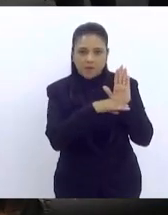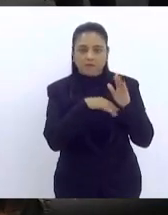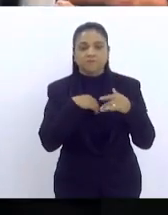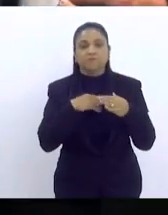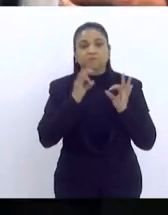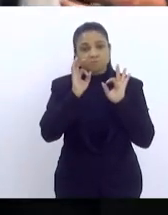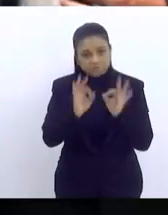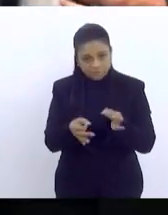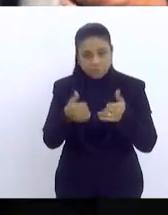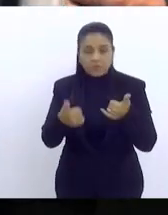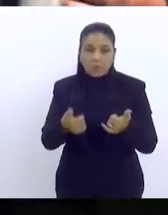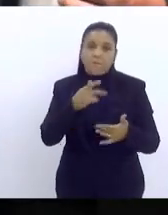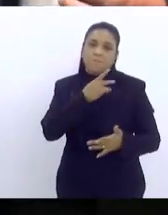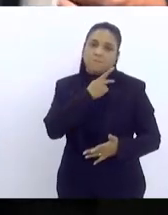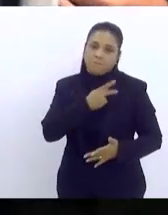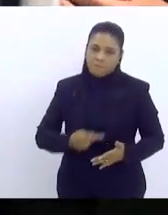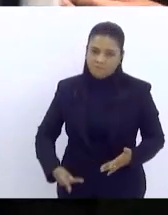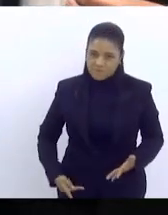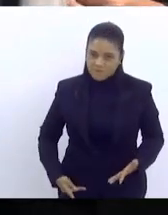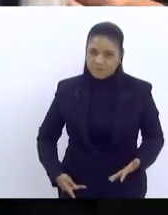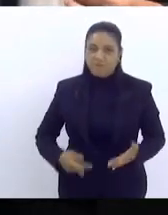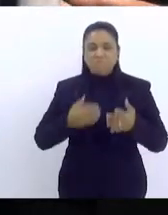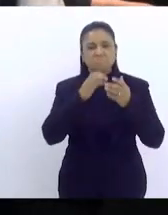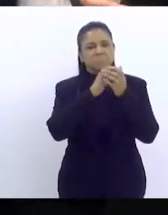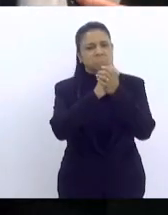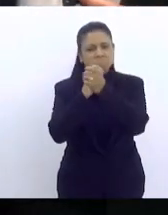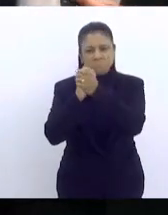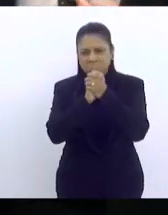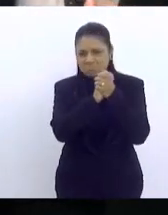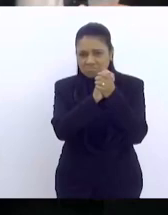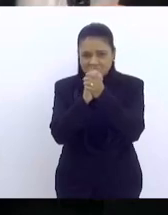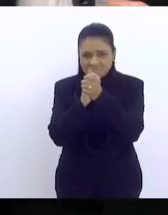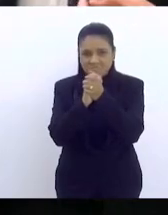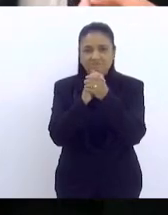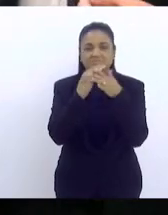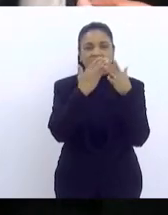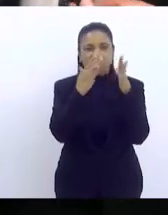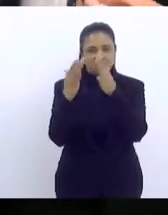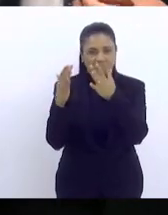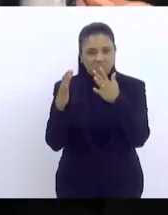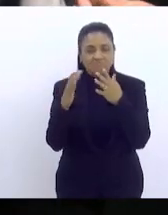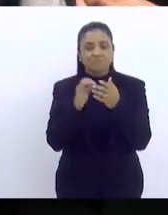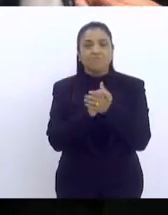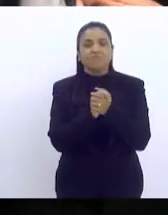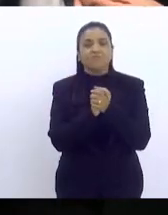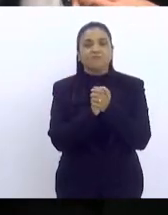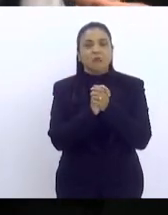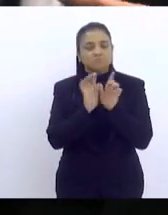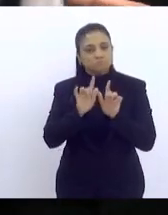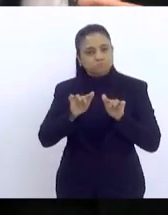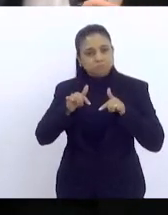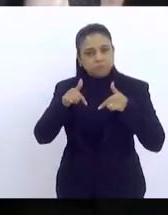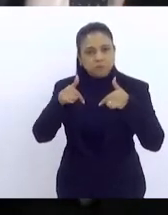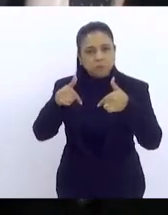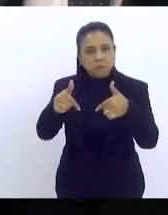Presidente eu quero parabenizar a iniciativa